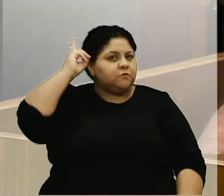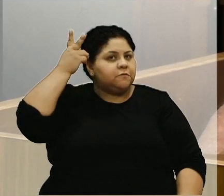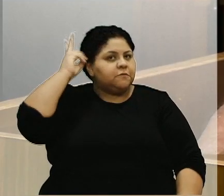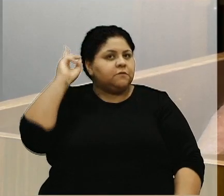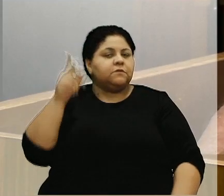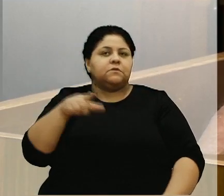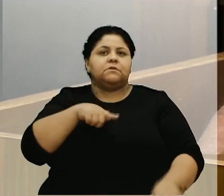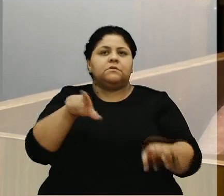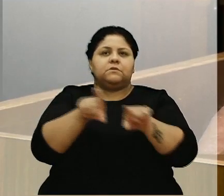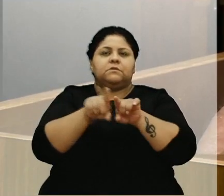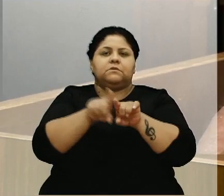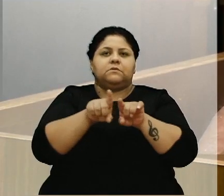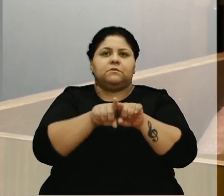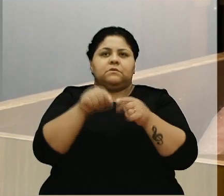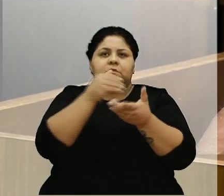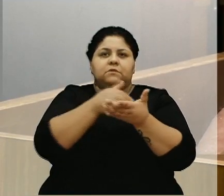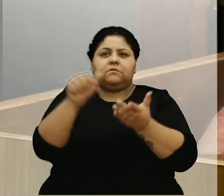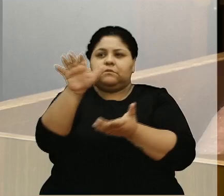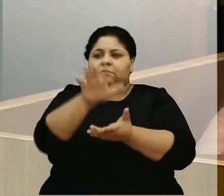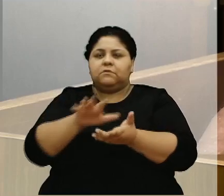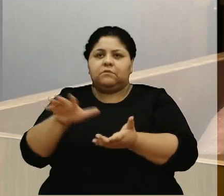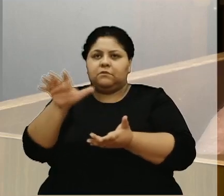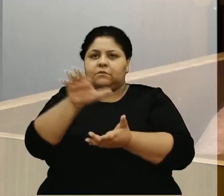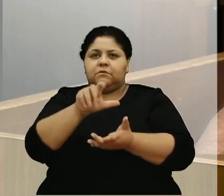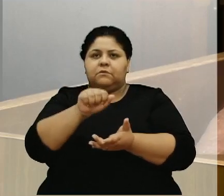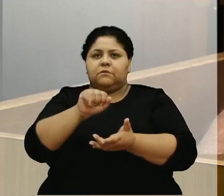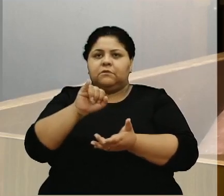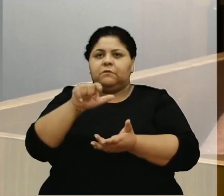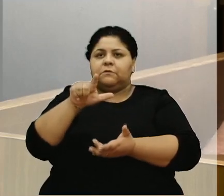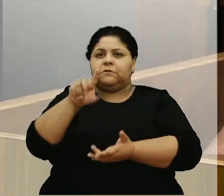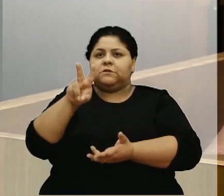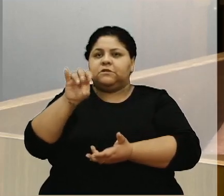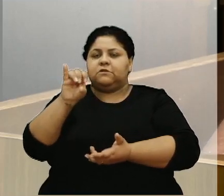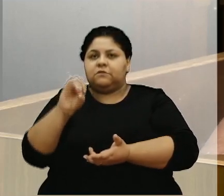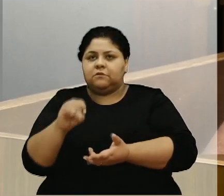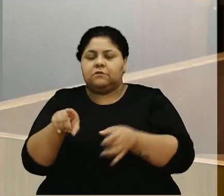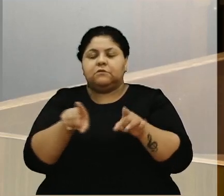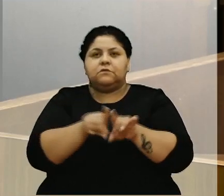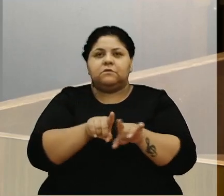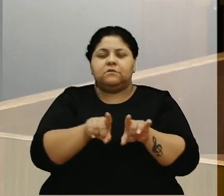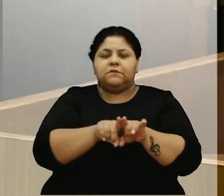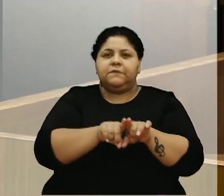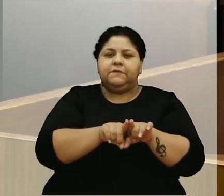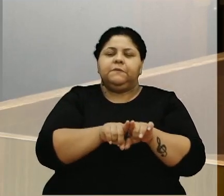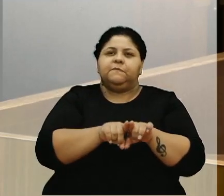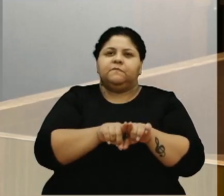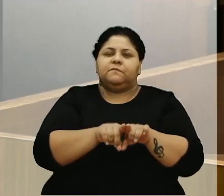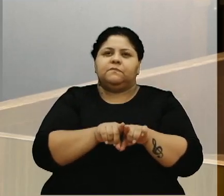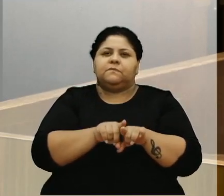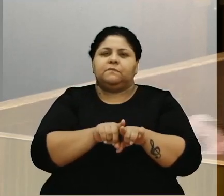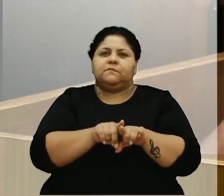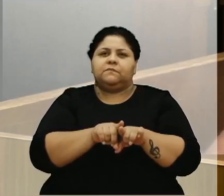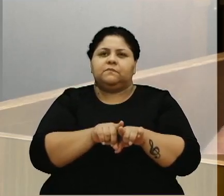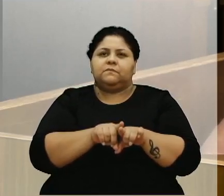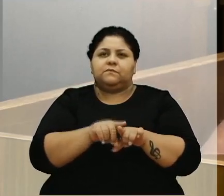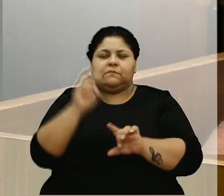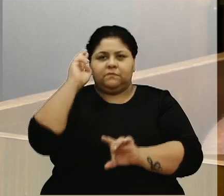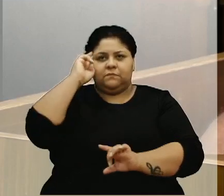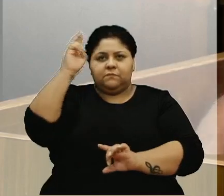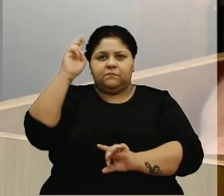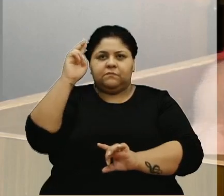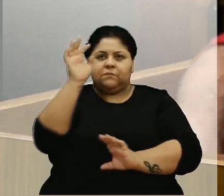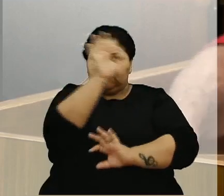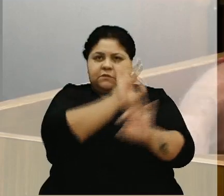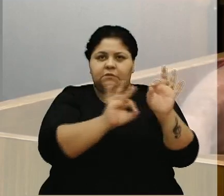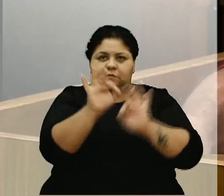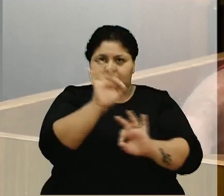temos a secretária-geral, que é o Silvio Forte, e também temos aí a diretora de